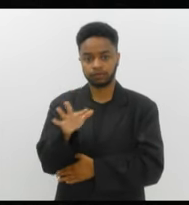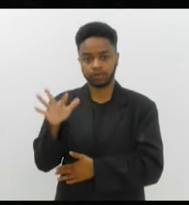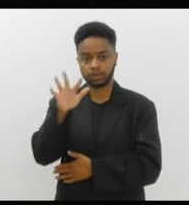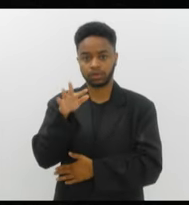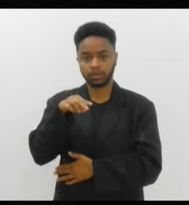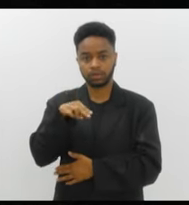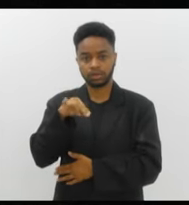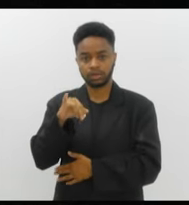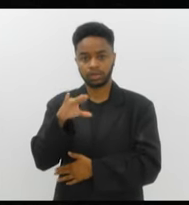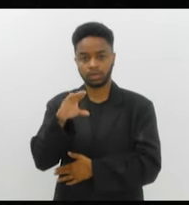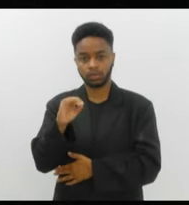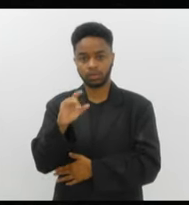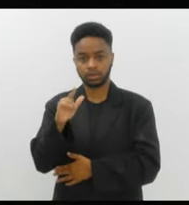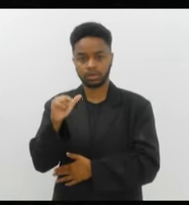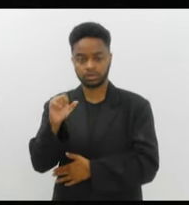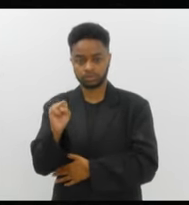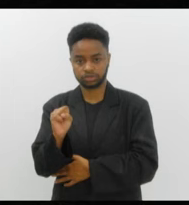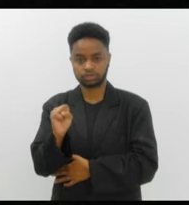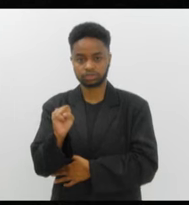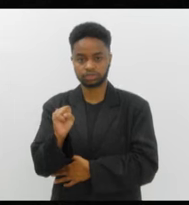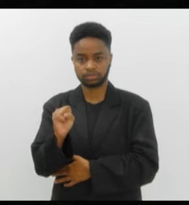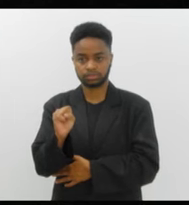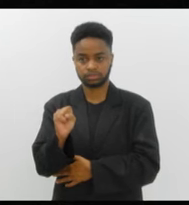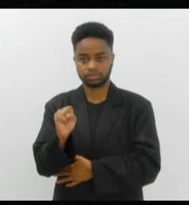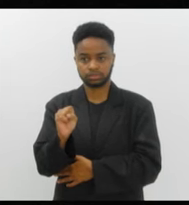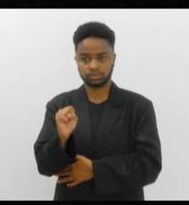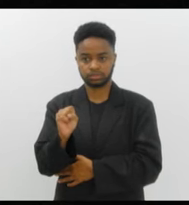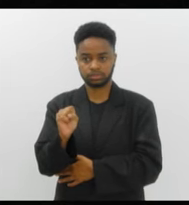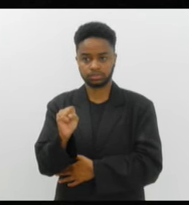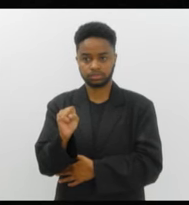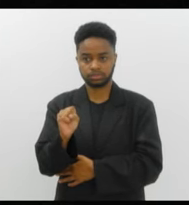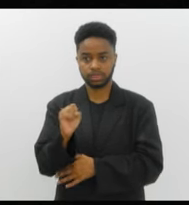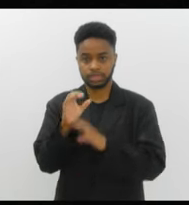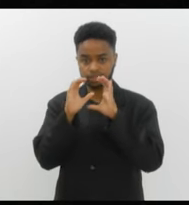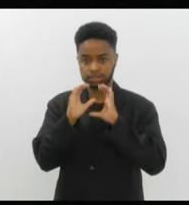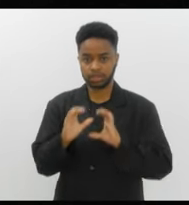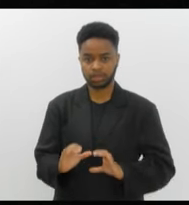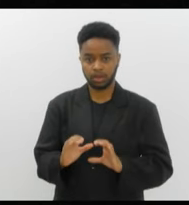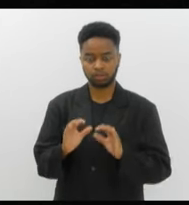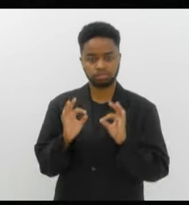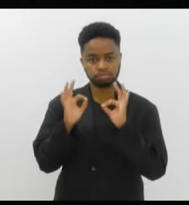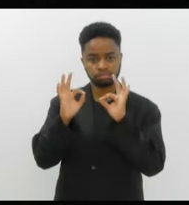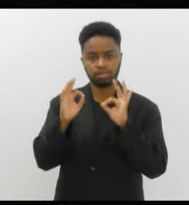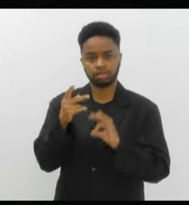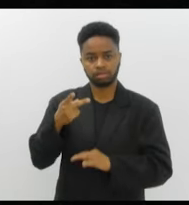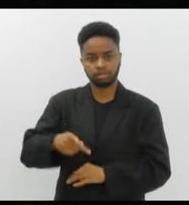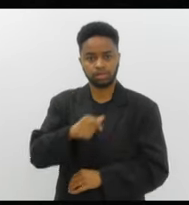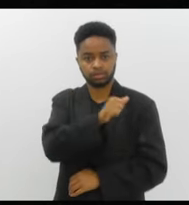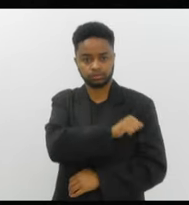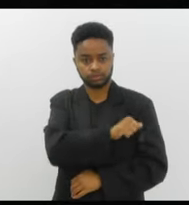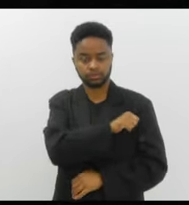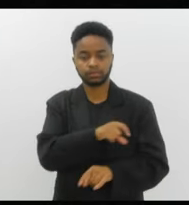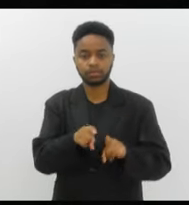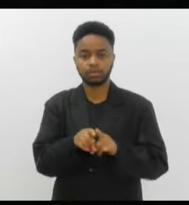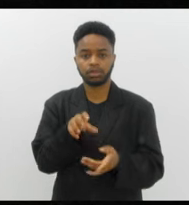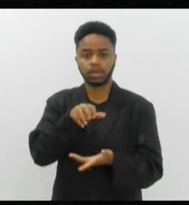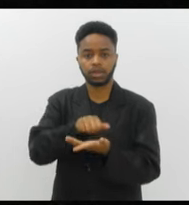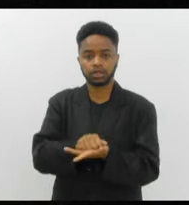Nicolas Ferreira o título de cidadão honorário do Estado do Rio de Janeiro e registrar